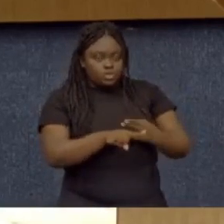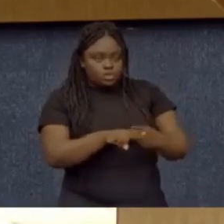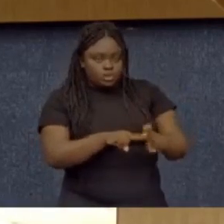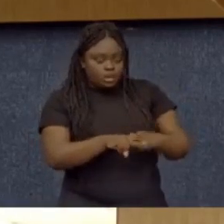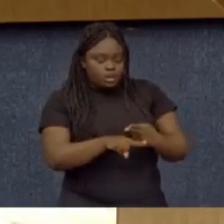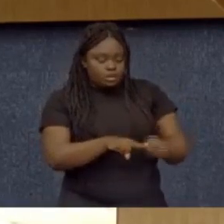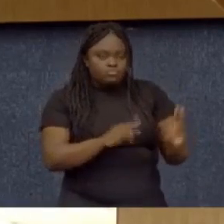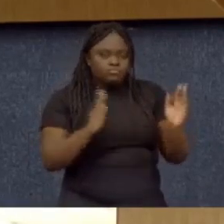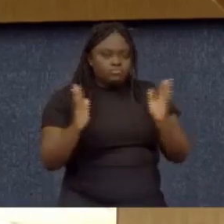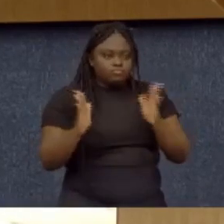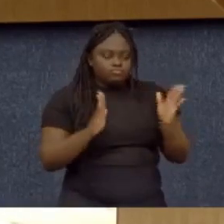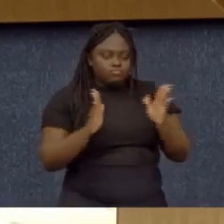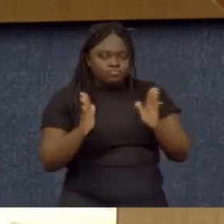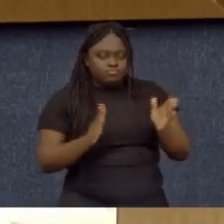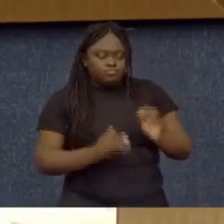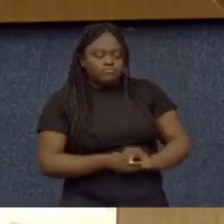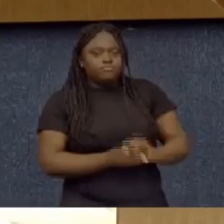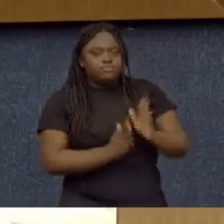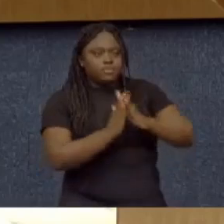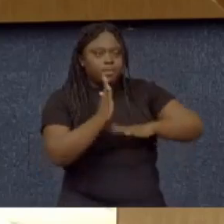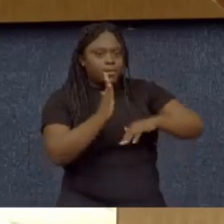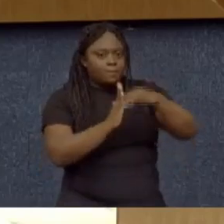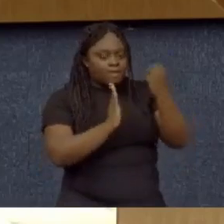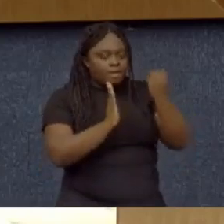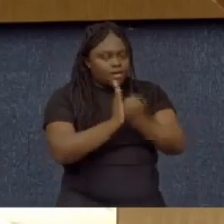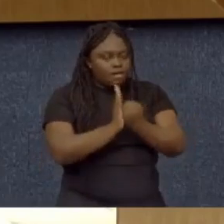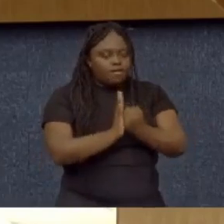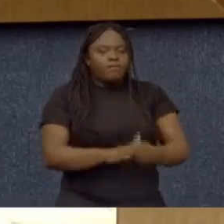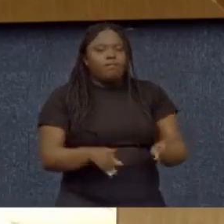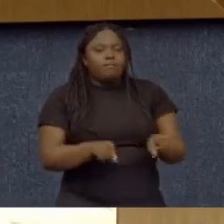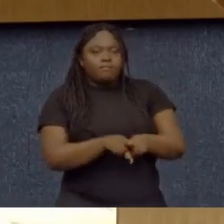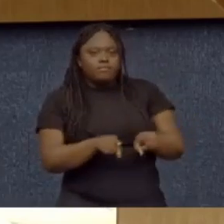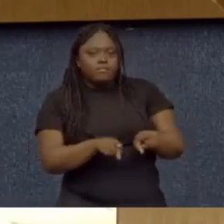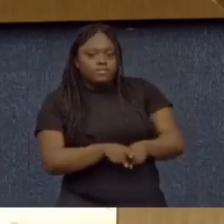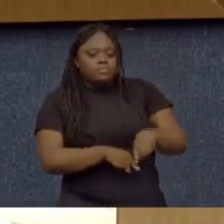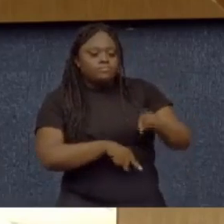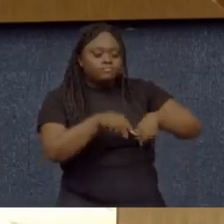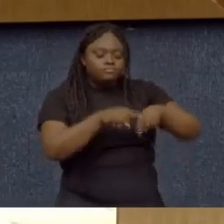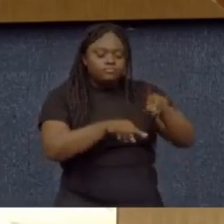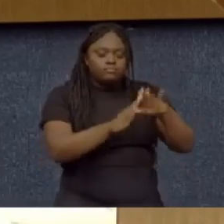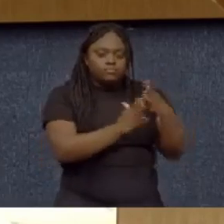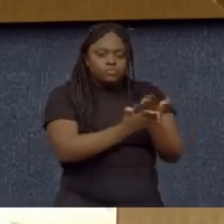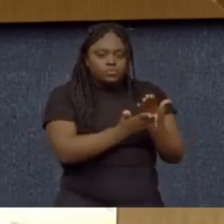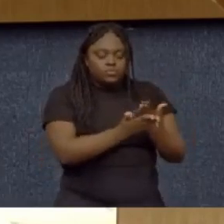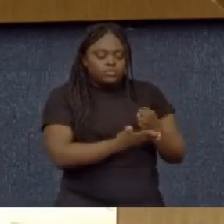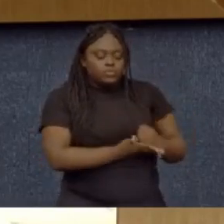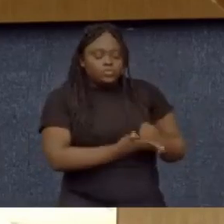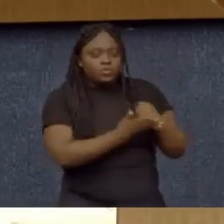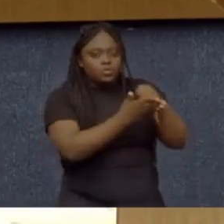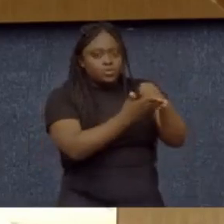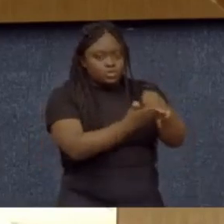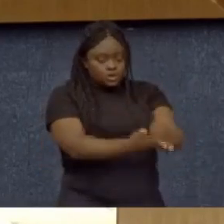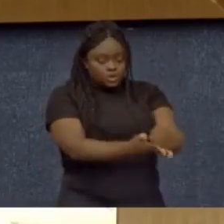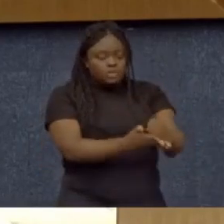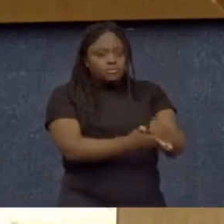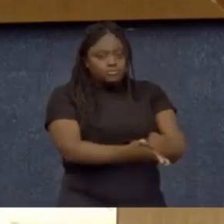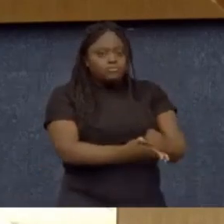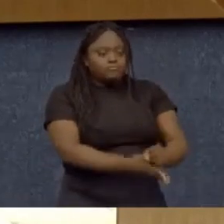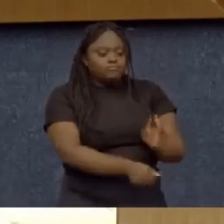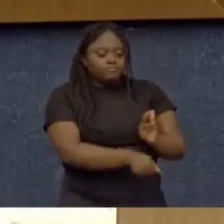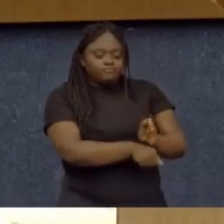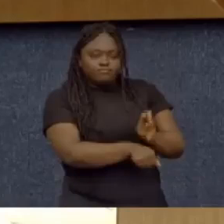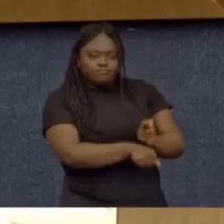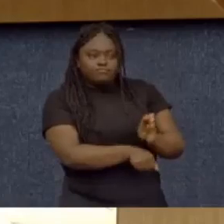escolares, ajudando a manter a nossa comunidade forte e cheia de esperança em tempos tão